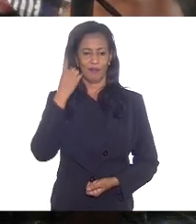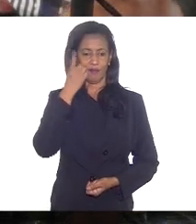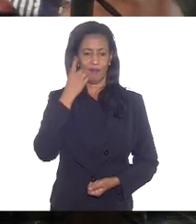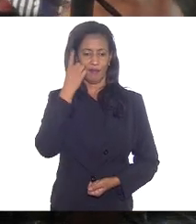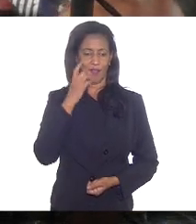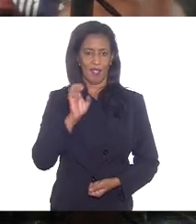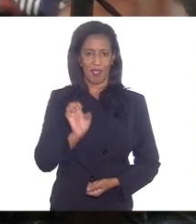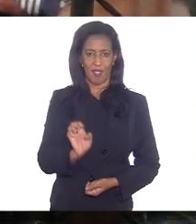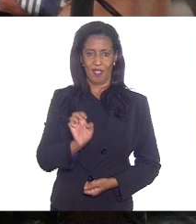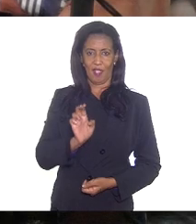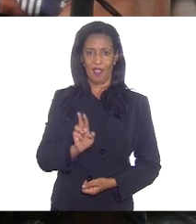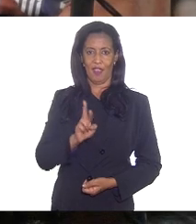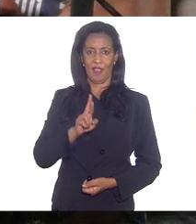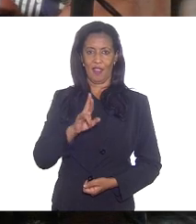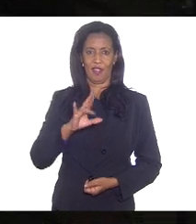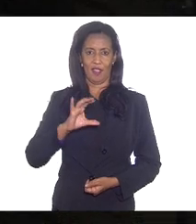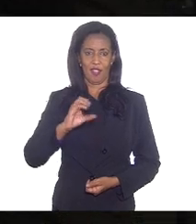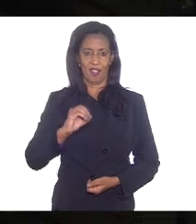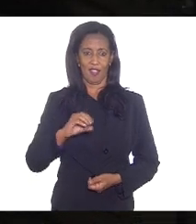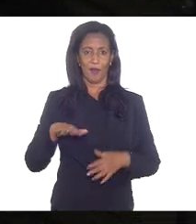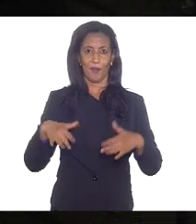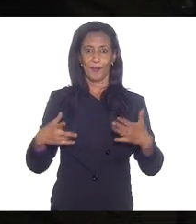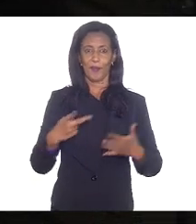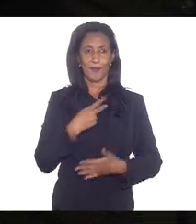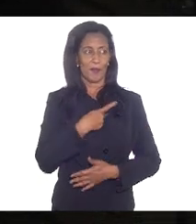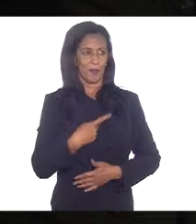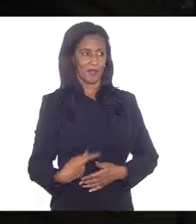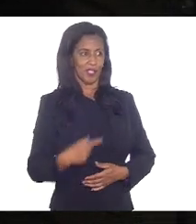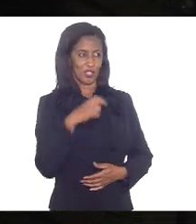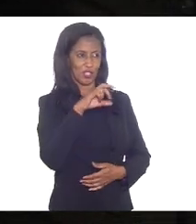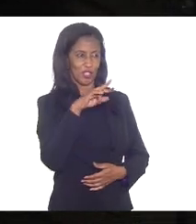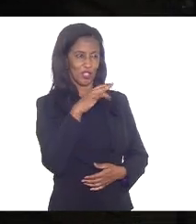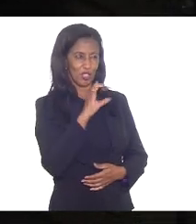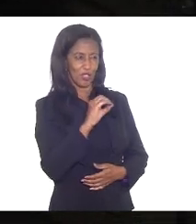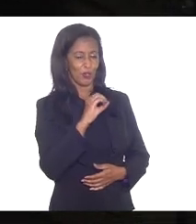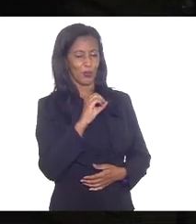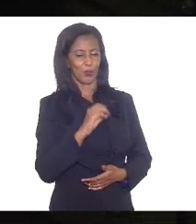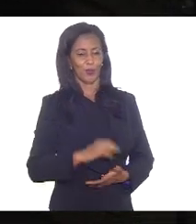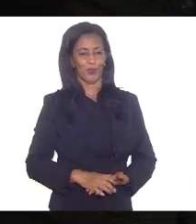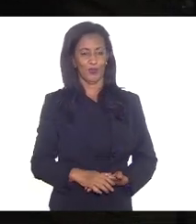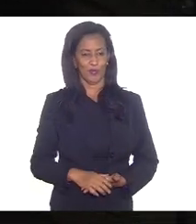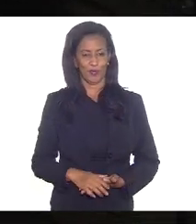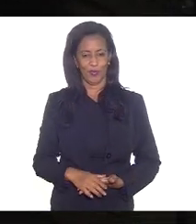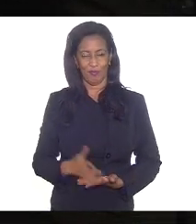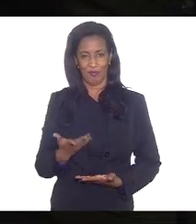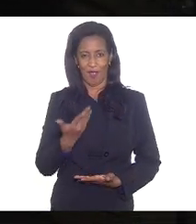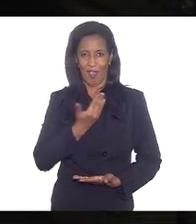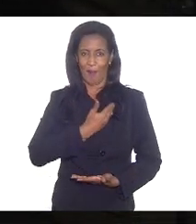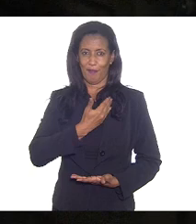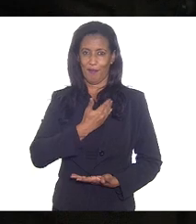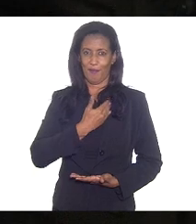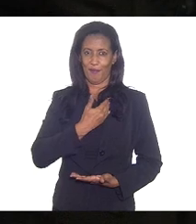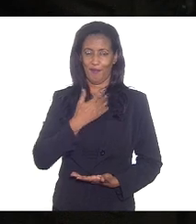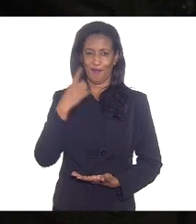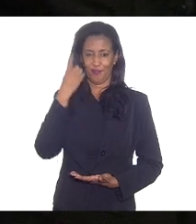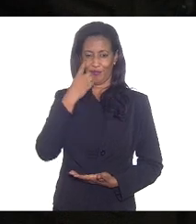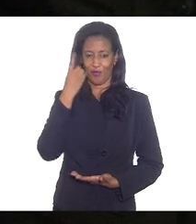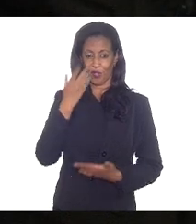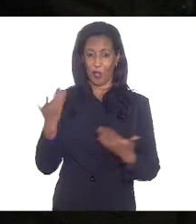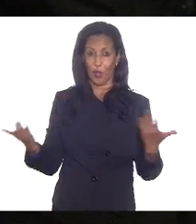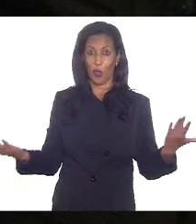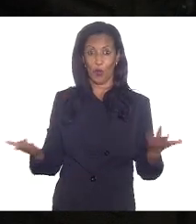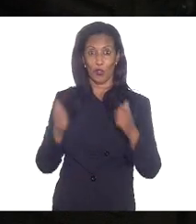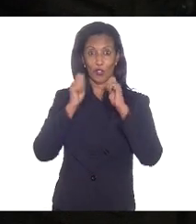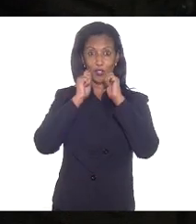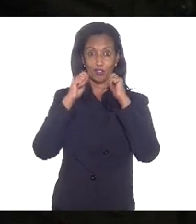deputado Eurico Júnior. Meu presidente Chico Machado, nosso querido deputado e amigo. Hoje a Assembleia, mais